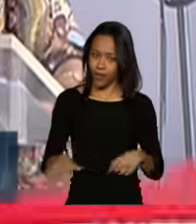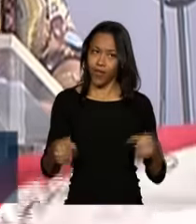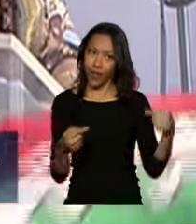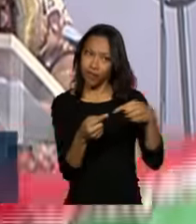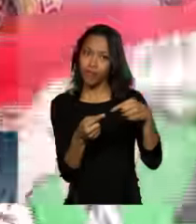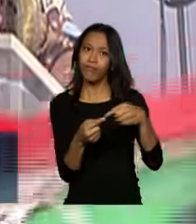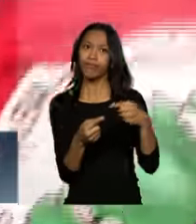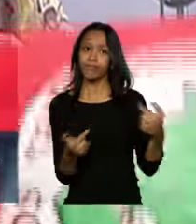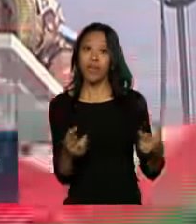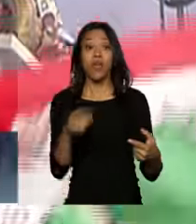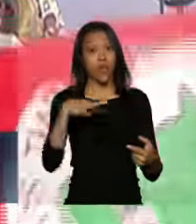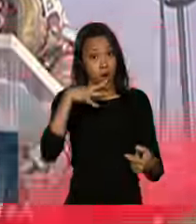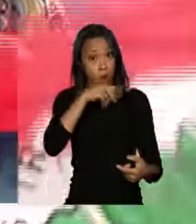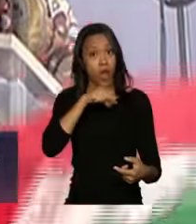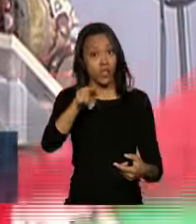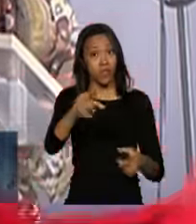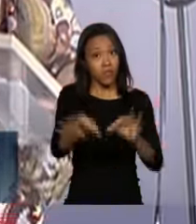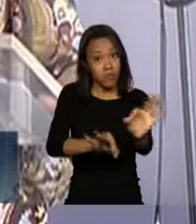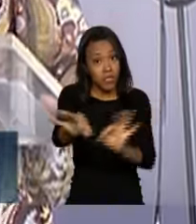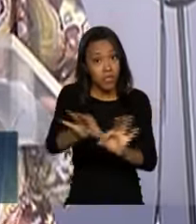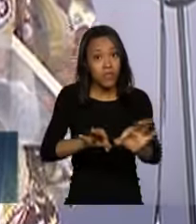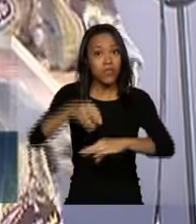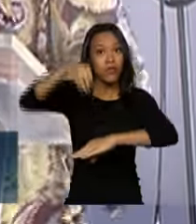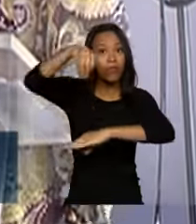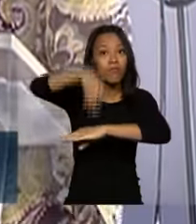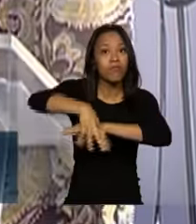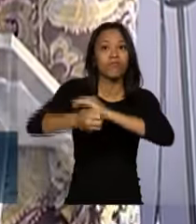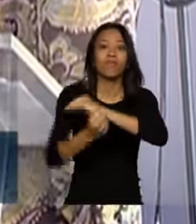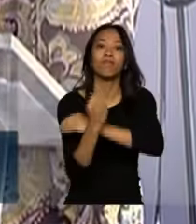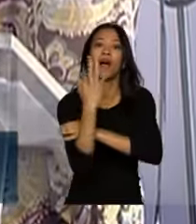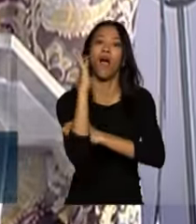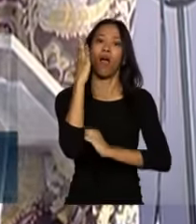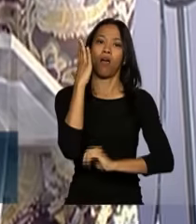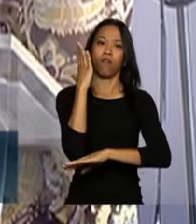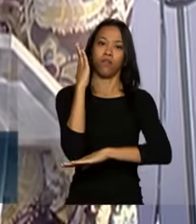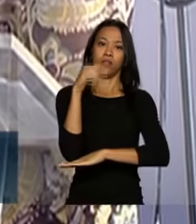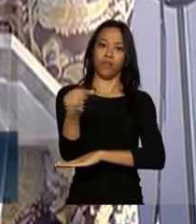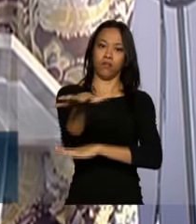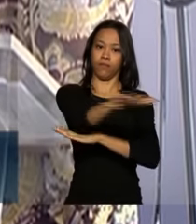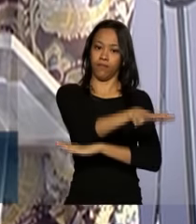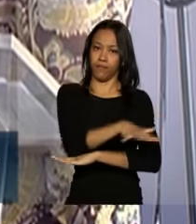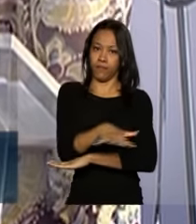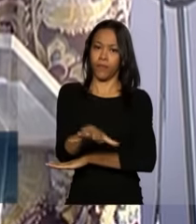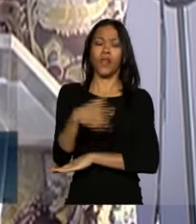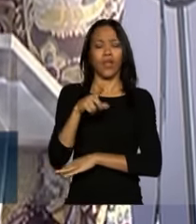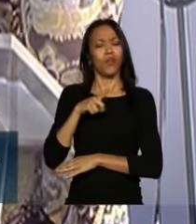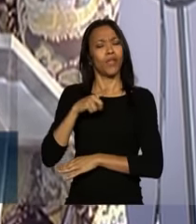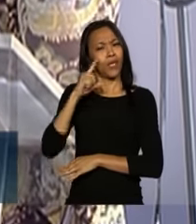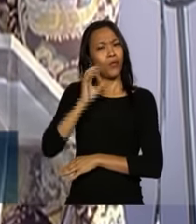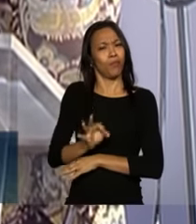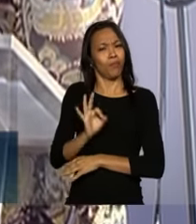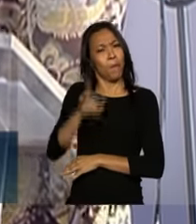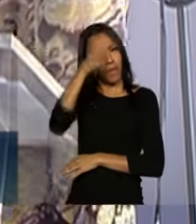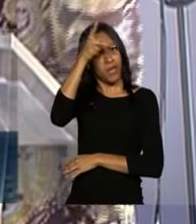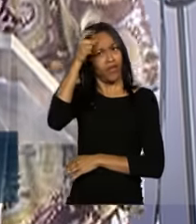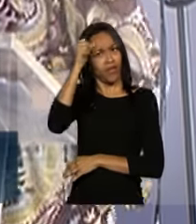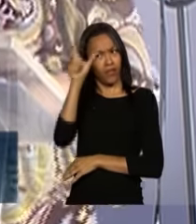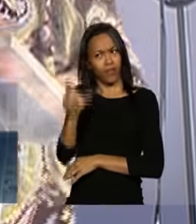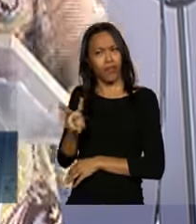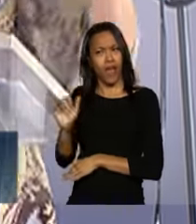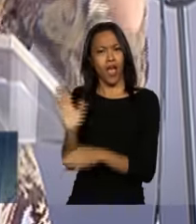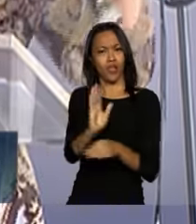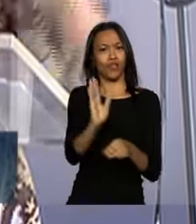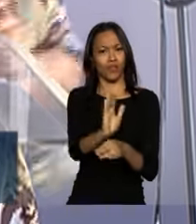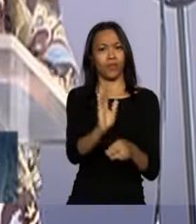têm de embelezar aqui, têm de ter árvore aqui. O prefeito, eu tenho certeza que vai ajudar a